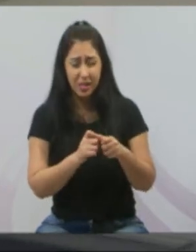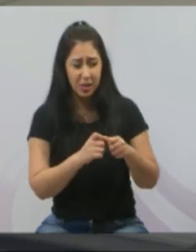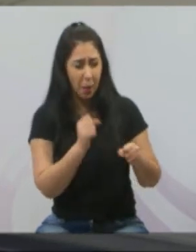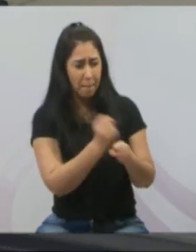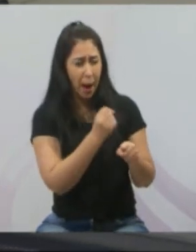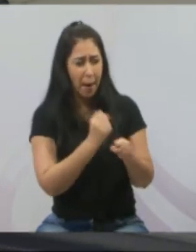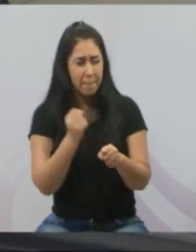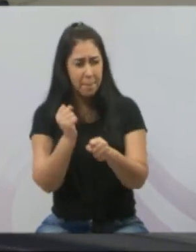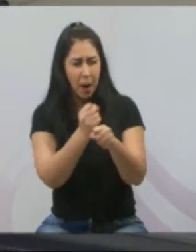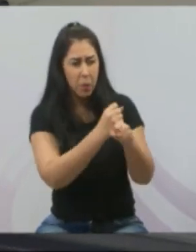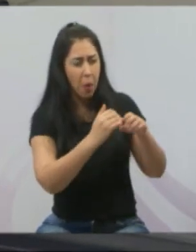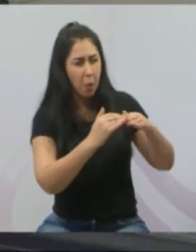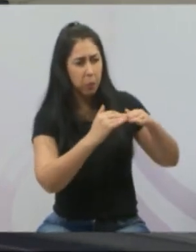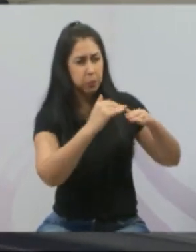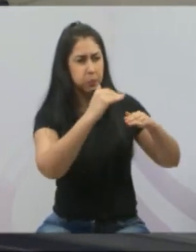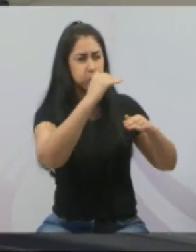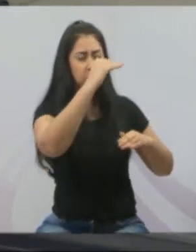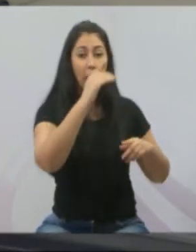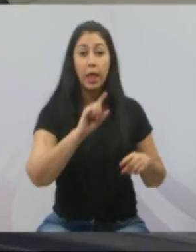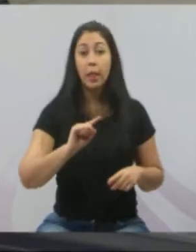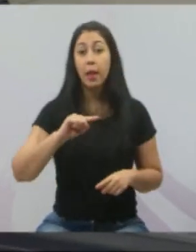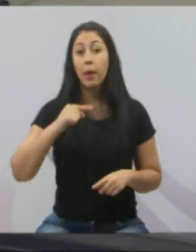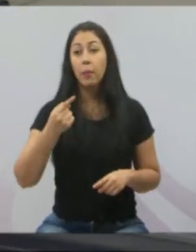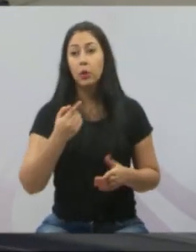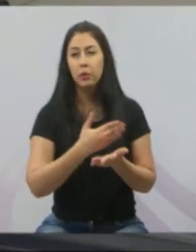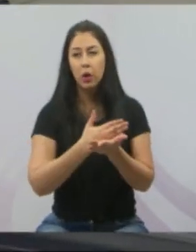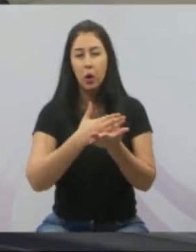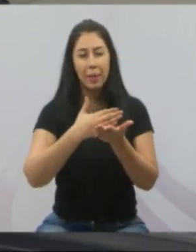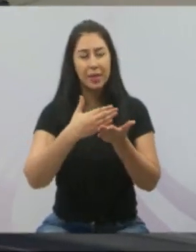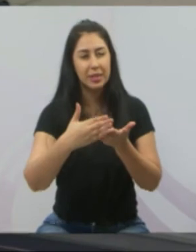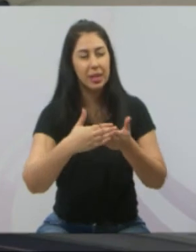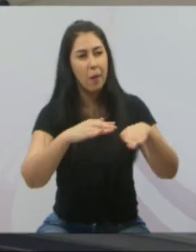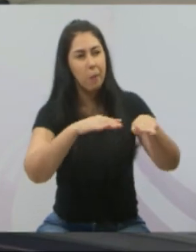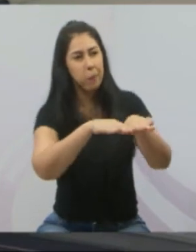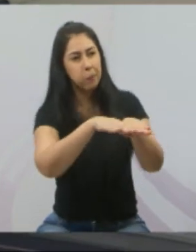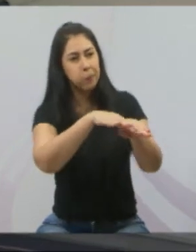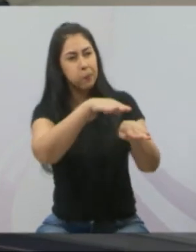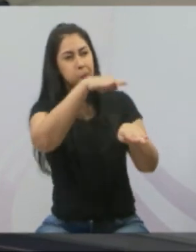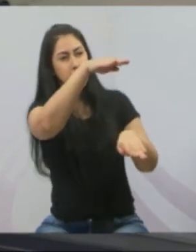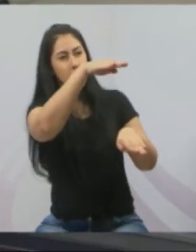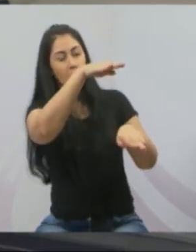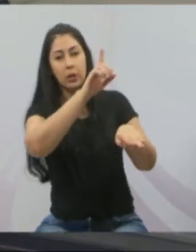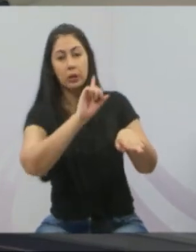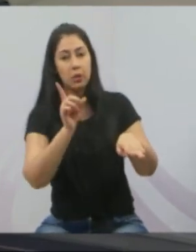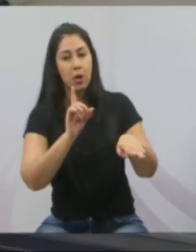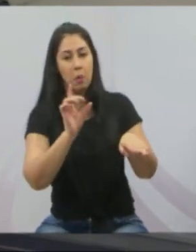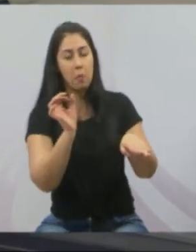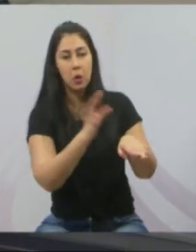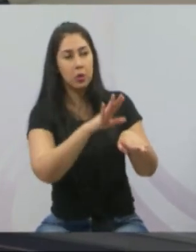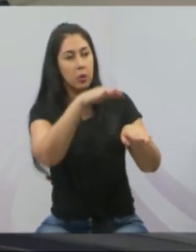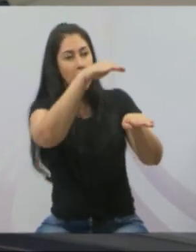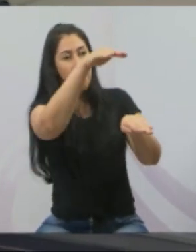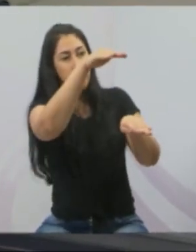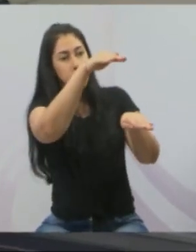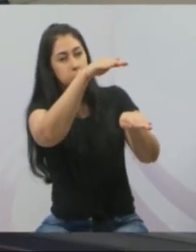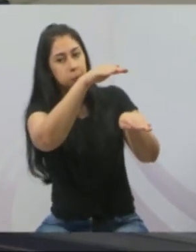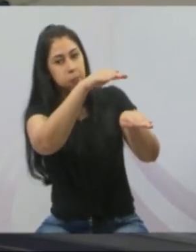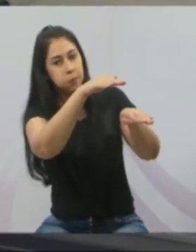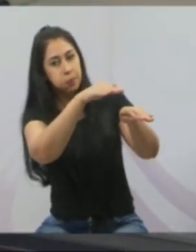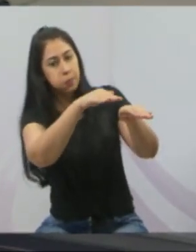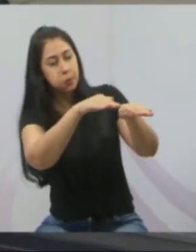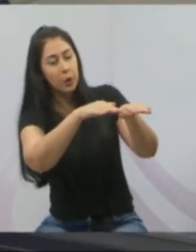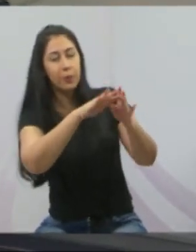atual situação que a ASPAD está enfrentando. Acredito que, como representante do povo e nobre vereador, possa dar voz à nossa